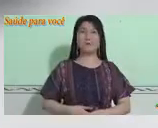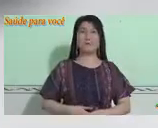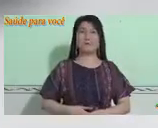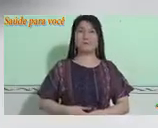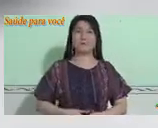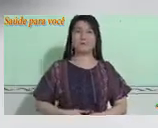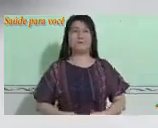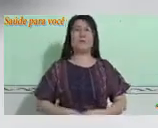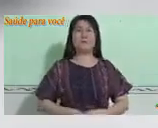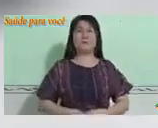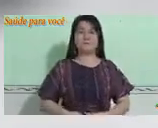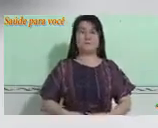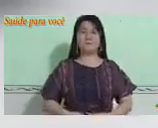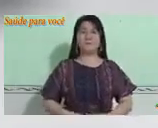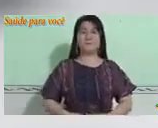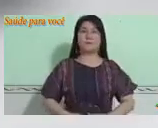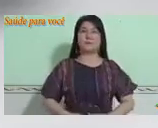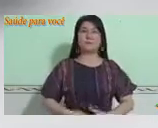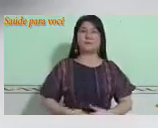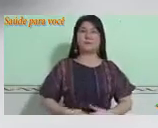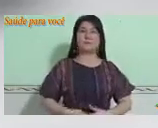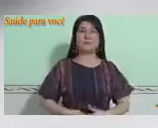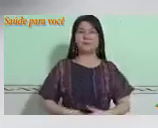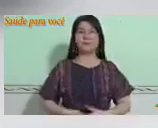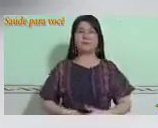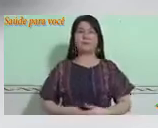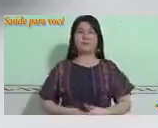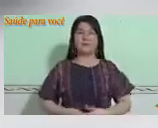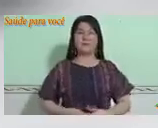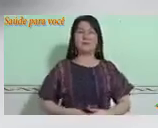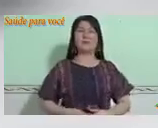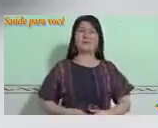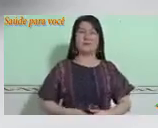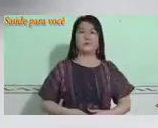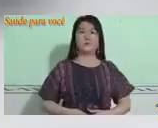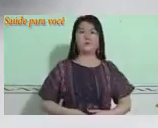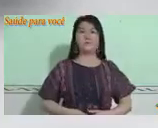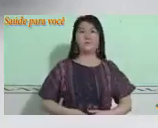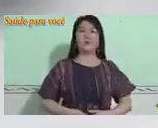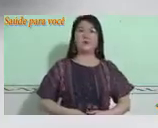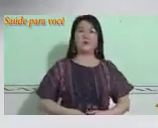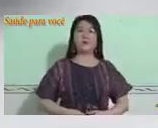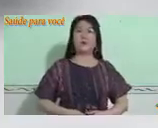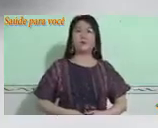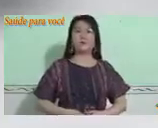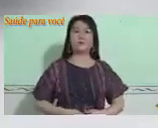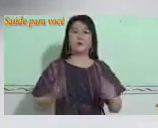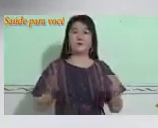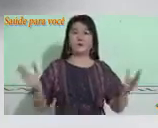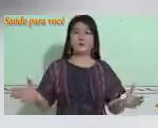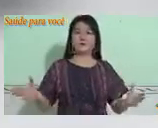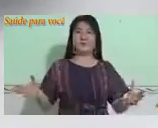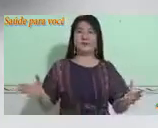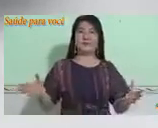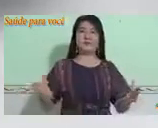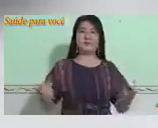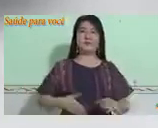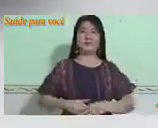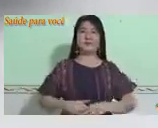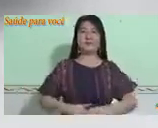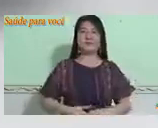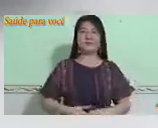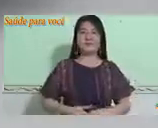OQUEFAZER assim, vírgula, caso o bebê caia da cama, vírgula, do berço ou da cadeira, vírgula, por exemplo, vírgula, o que se deve fazer inclui